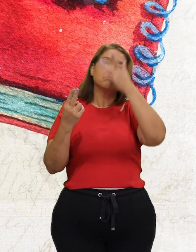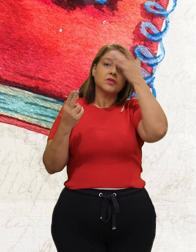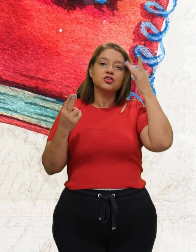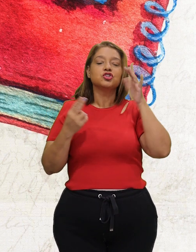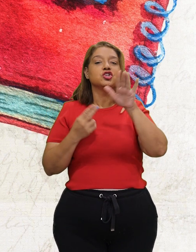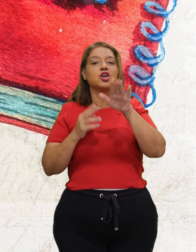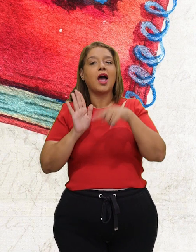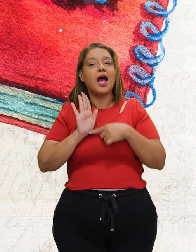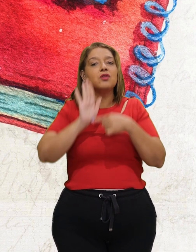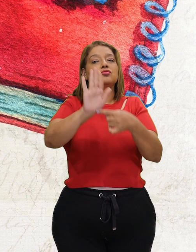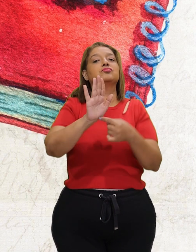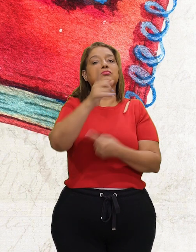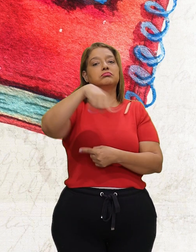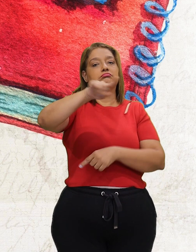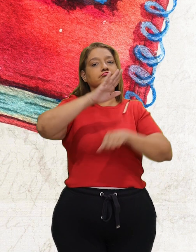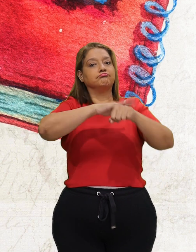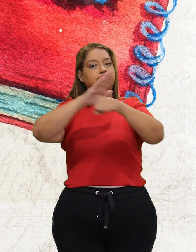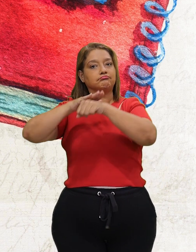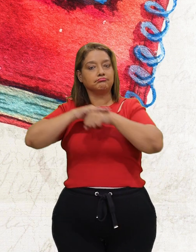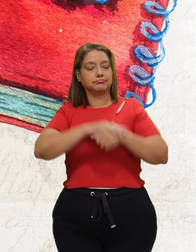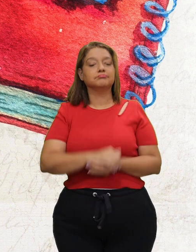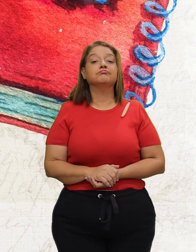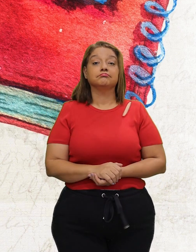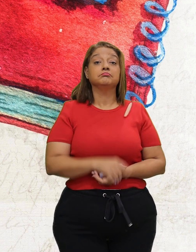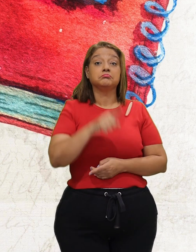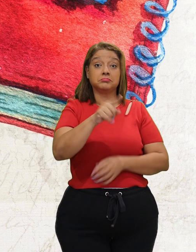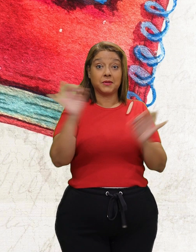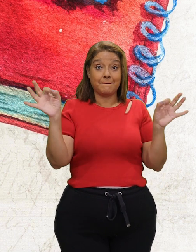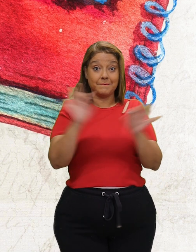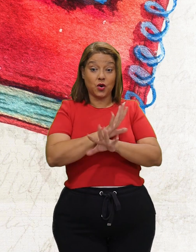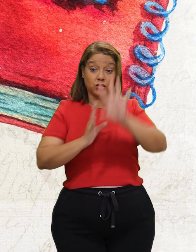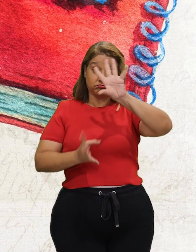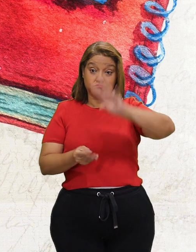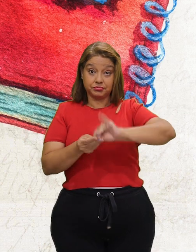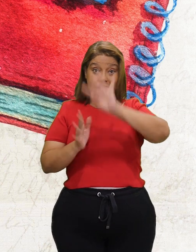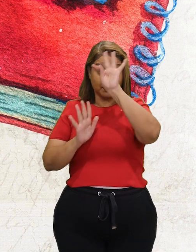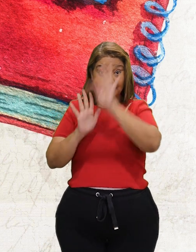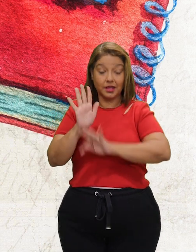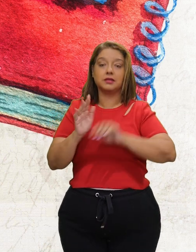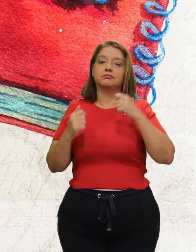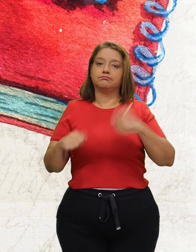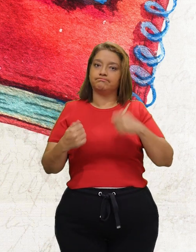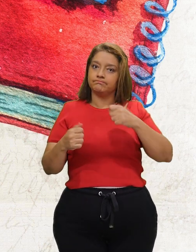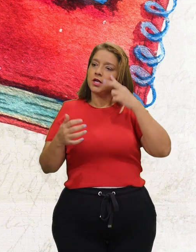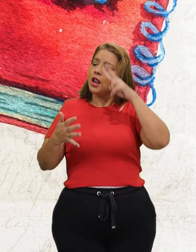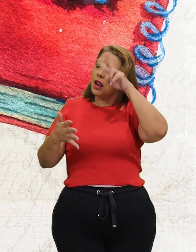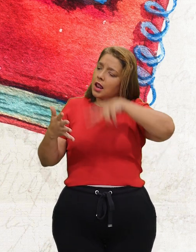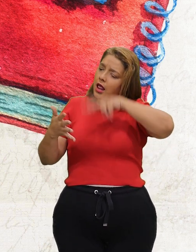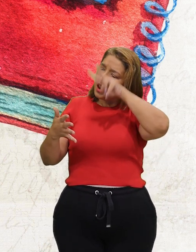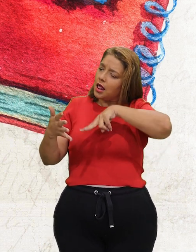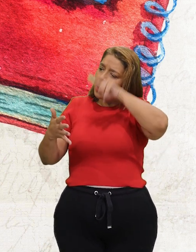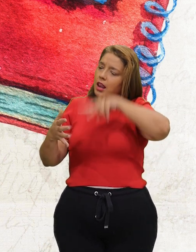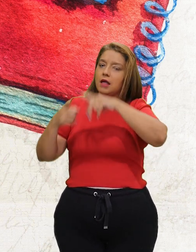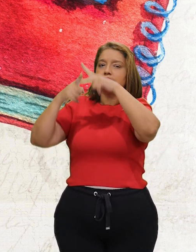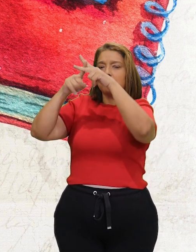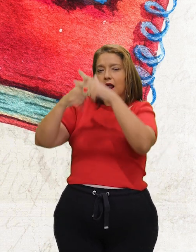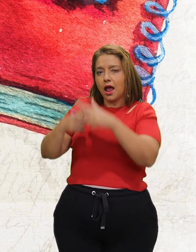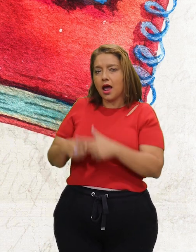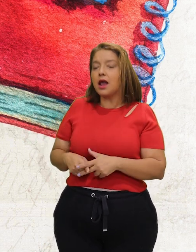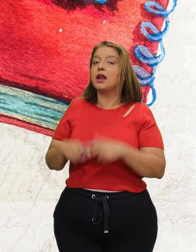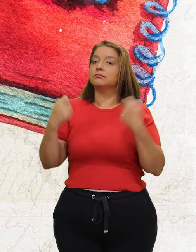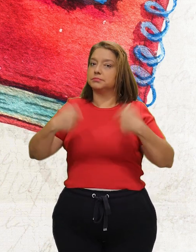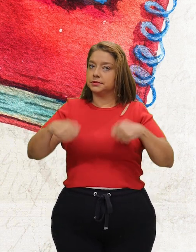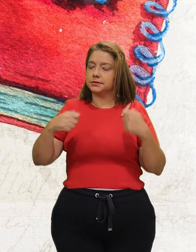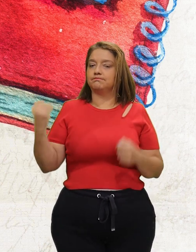à ação. E quando você concluir o seu texto, é importante revisá-lo. Então,